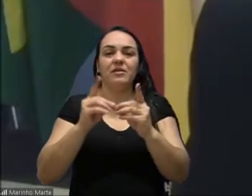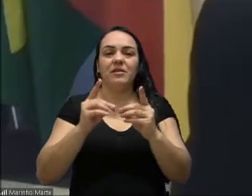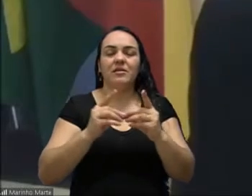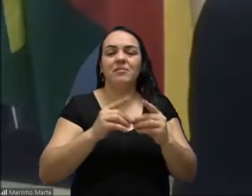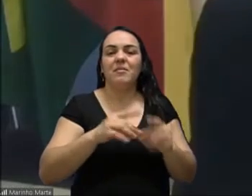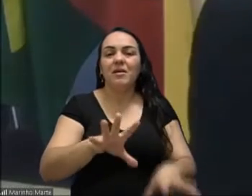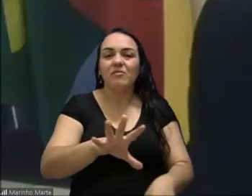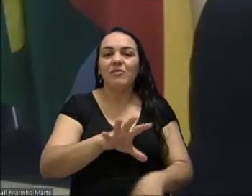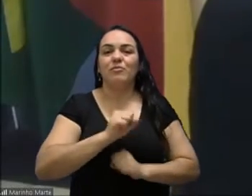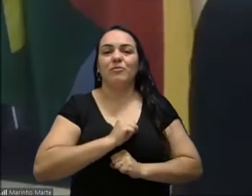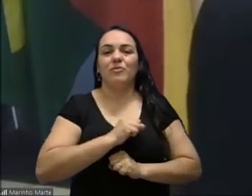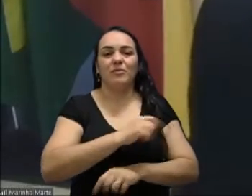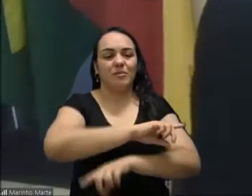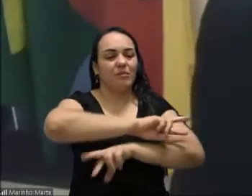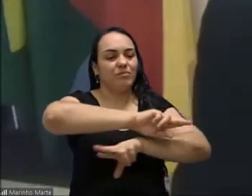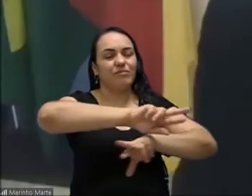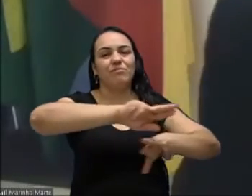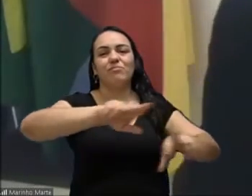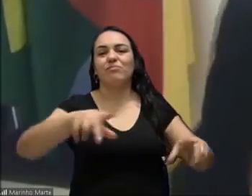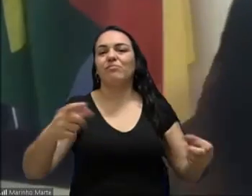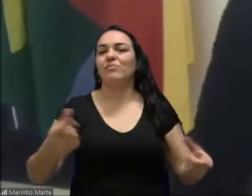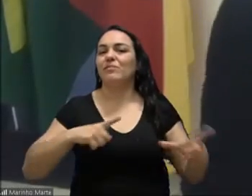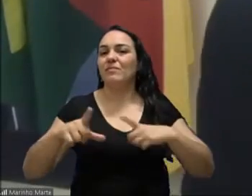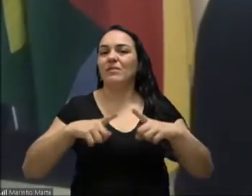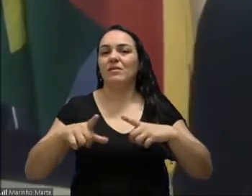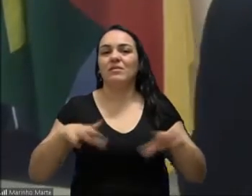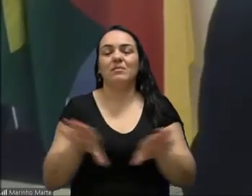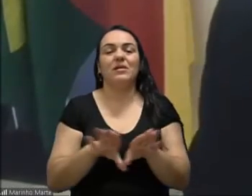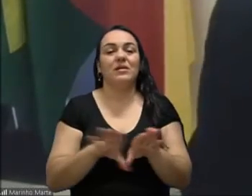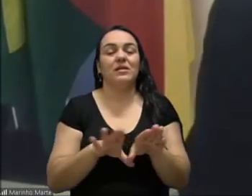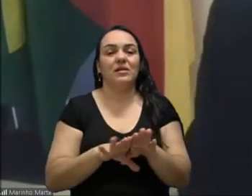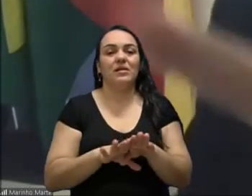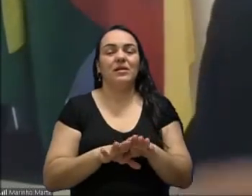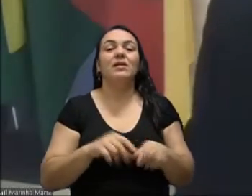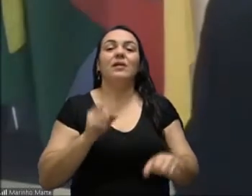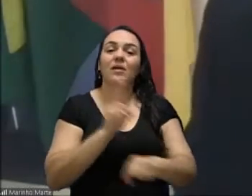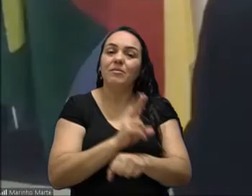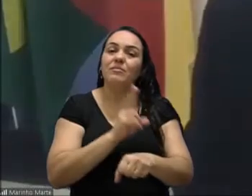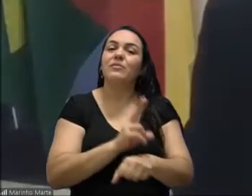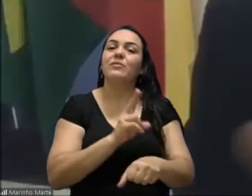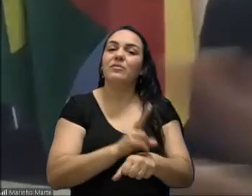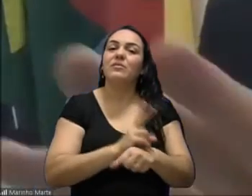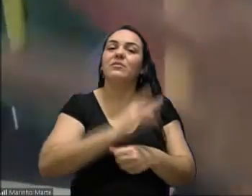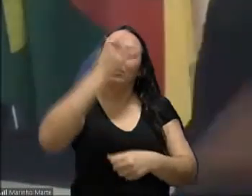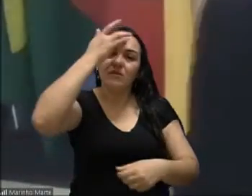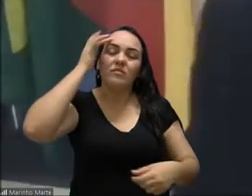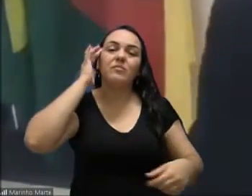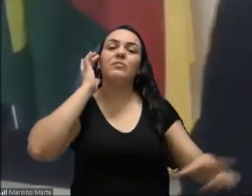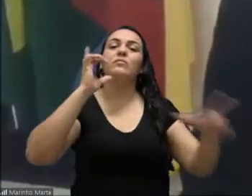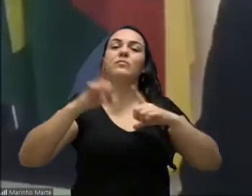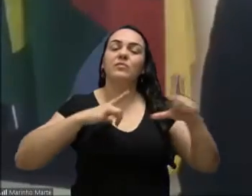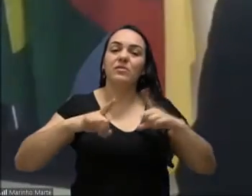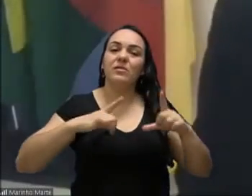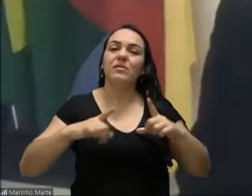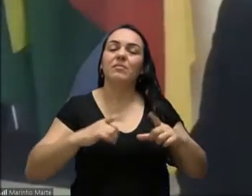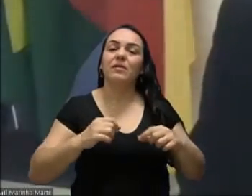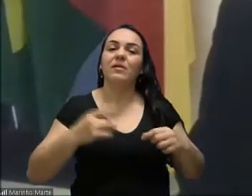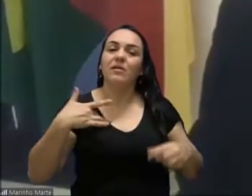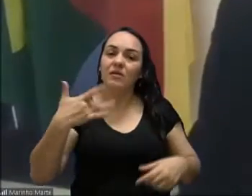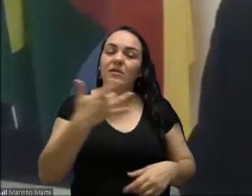a proteção a integridade de quem está na linha de frente é que é o escudo maior